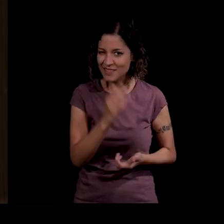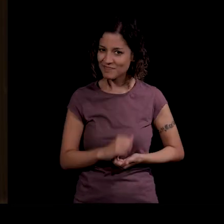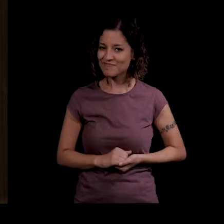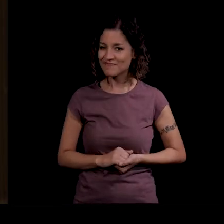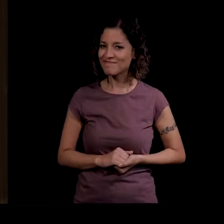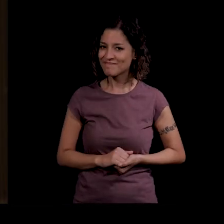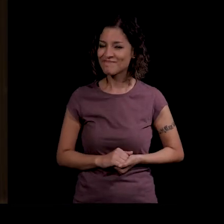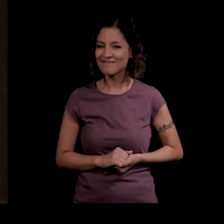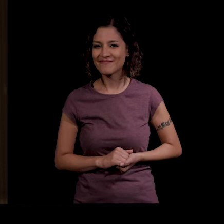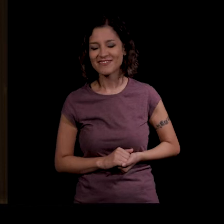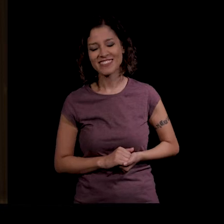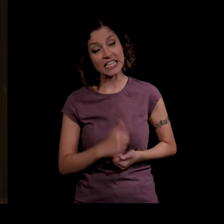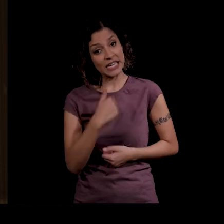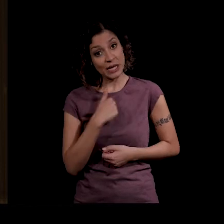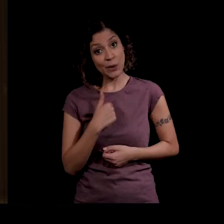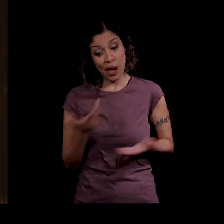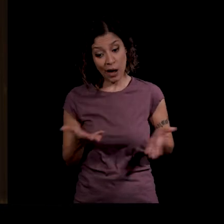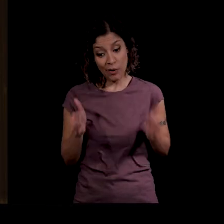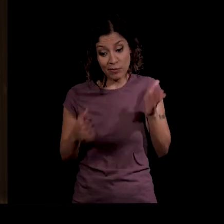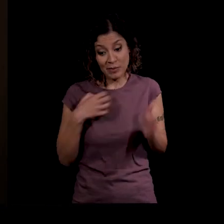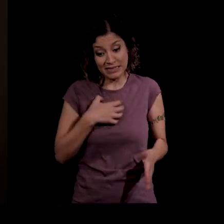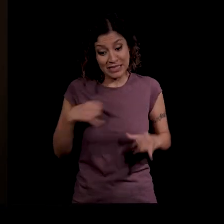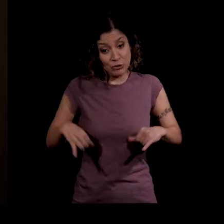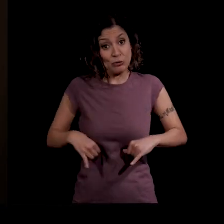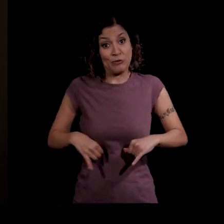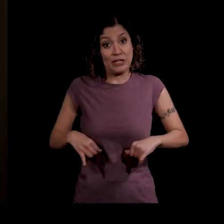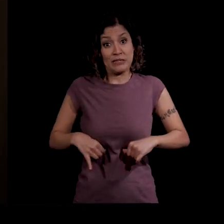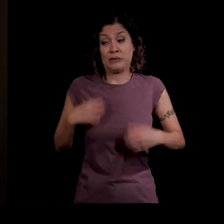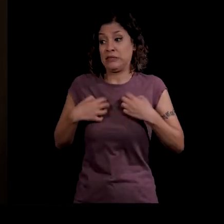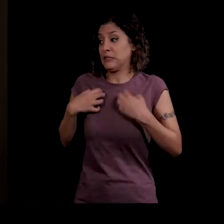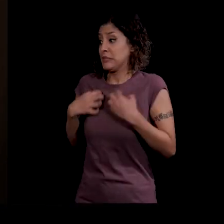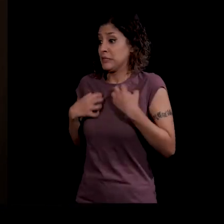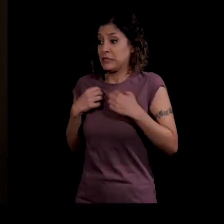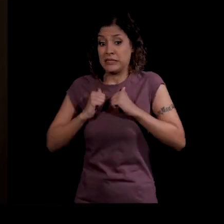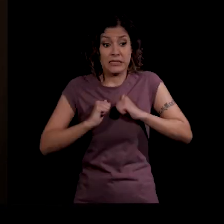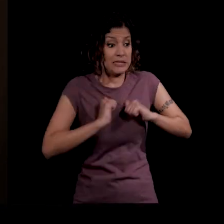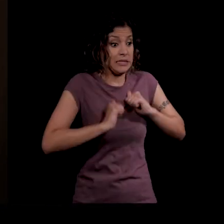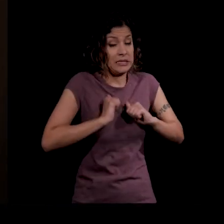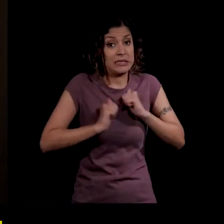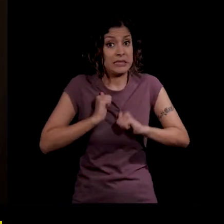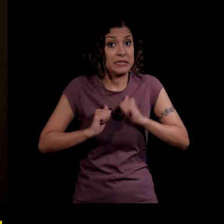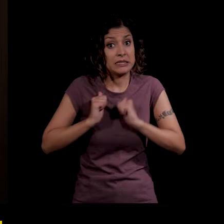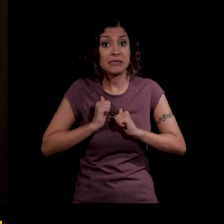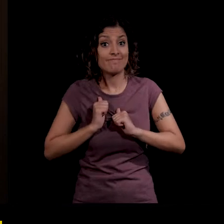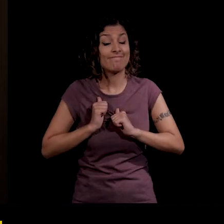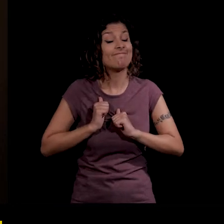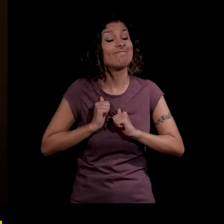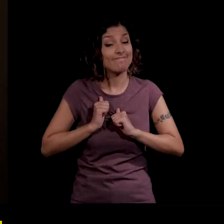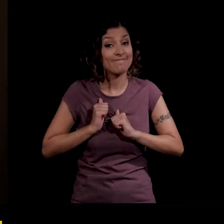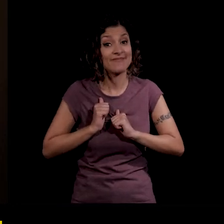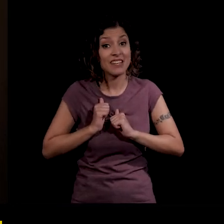sabe? Isso, talvez eu esteja num momento que eu estou sofrendo um pouquinho de ansiedade, né? Porque a gente